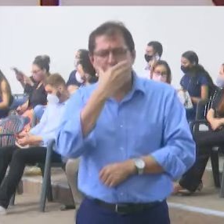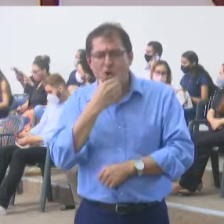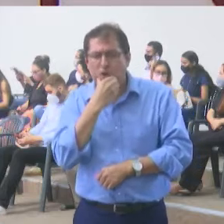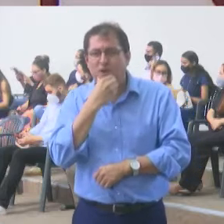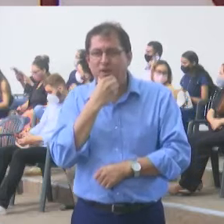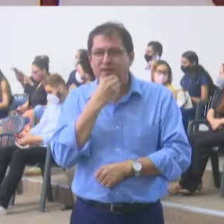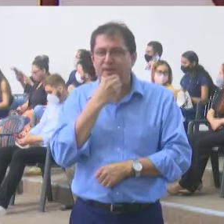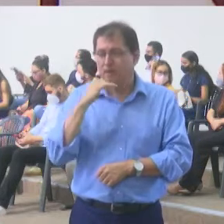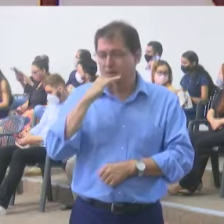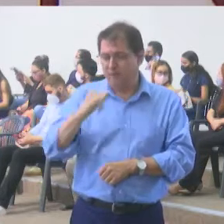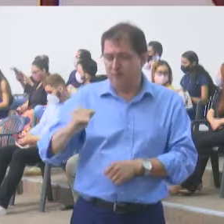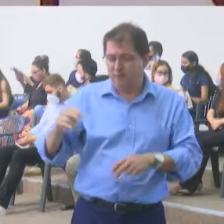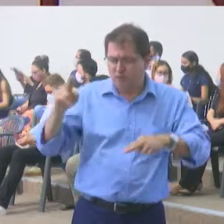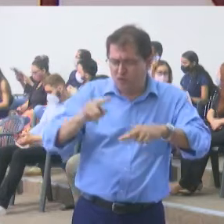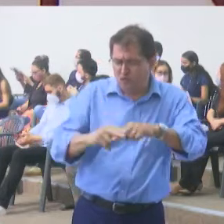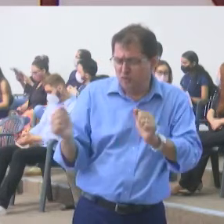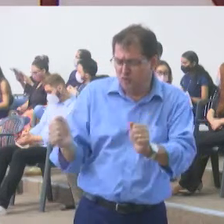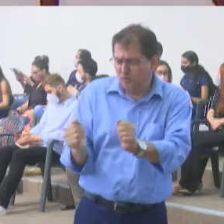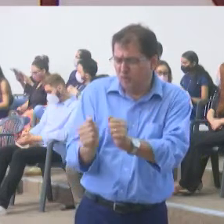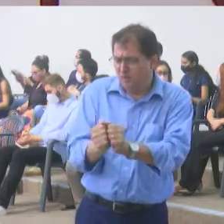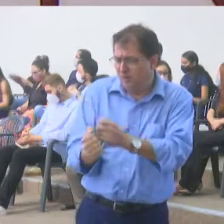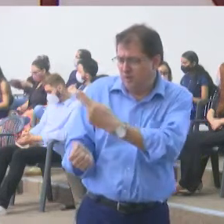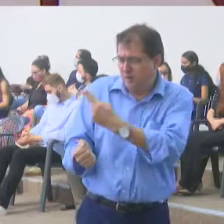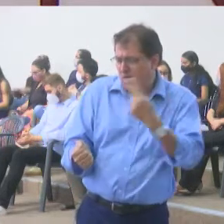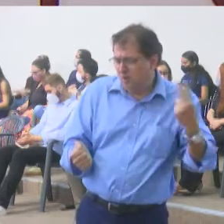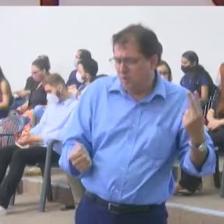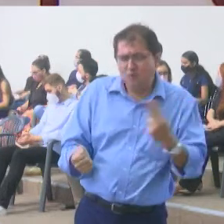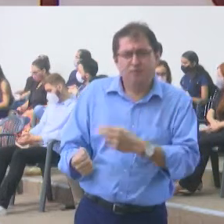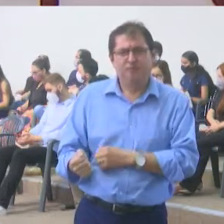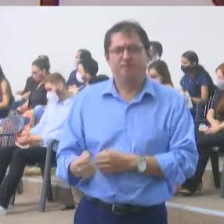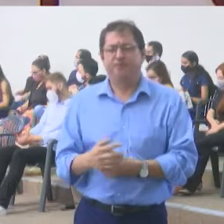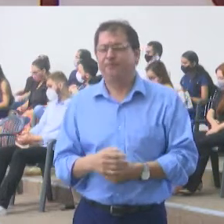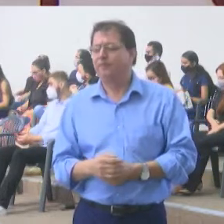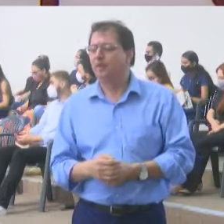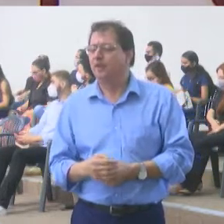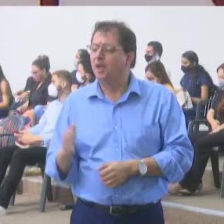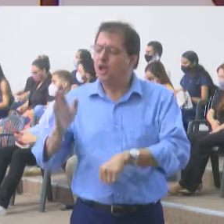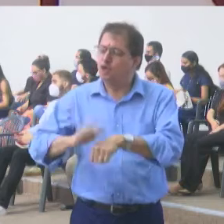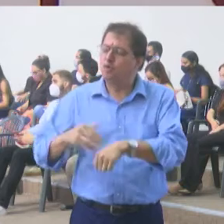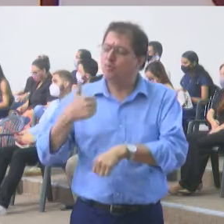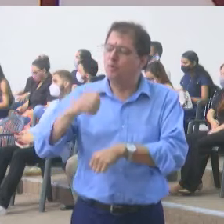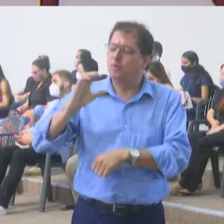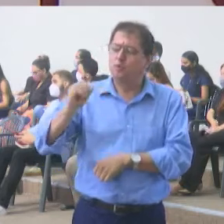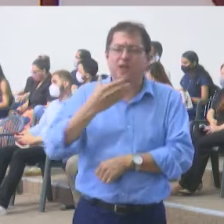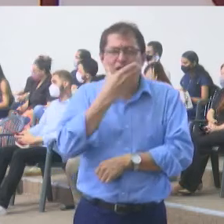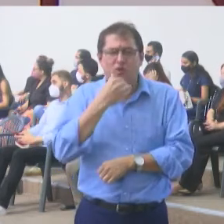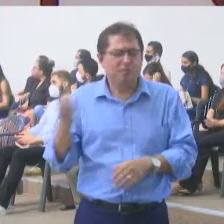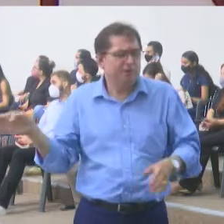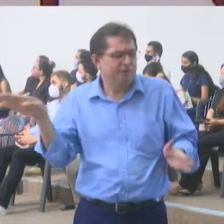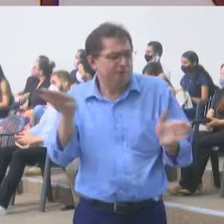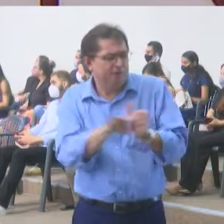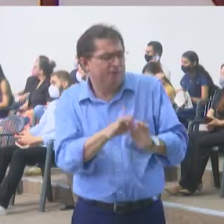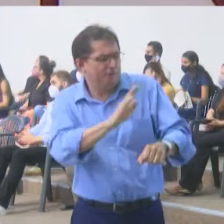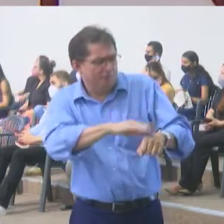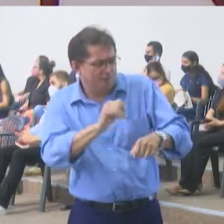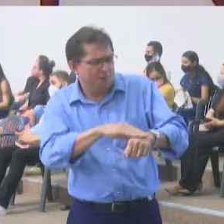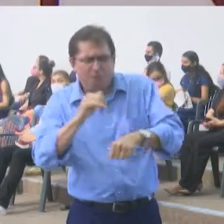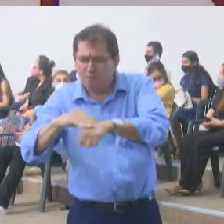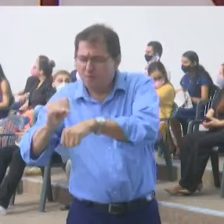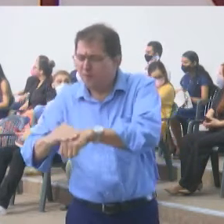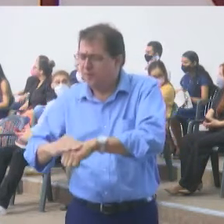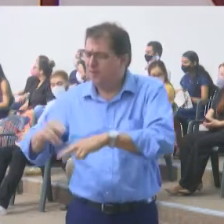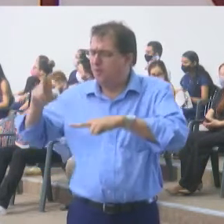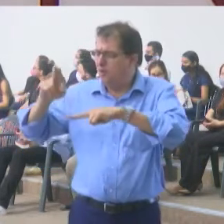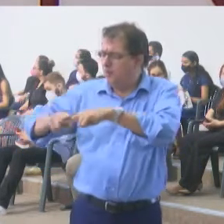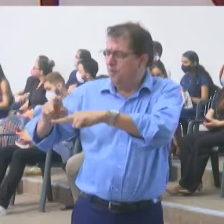diz: assentem-se aqui. E eles se assentaram. E eu quero que você imagine comigo o que está acontecendo aqui no versículo 2. Boaz